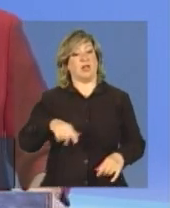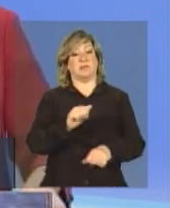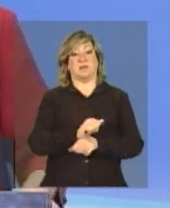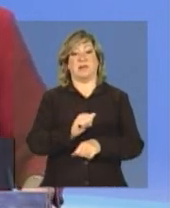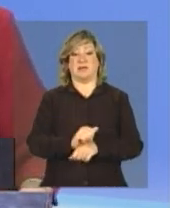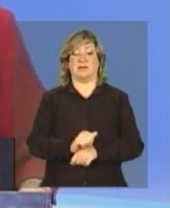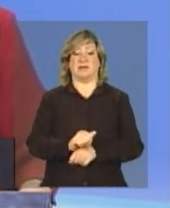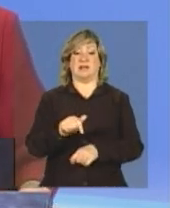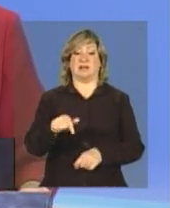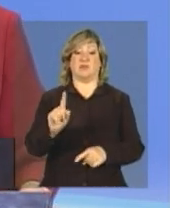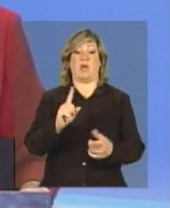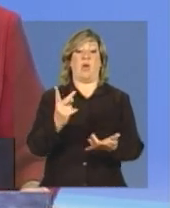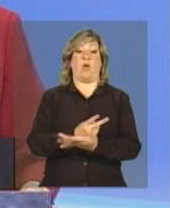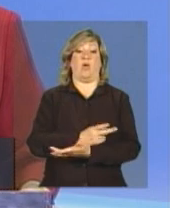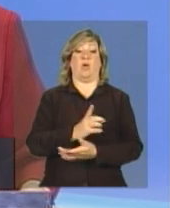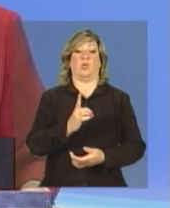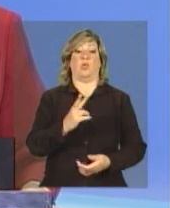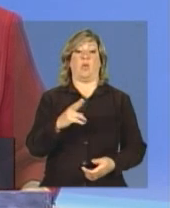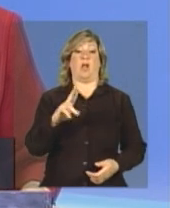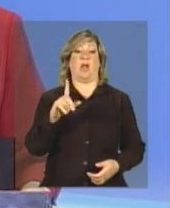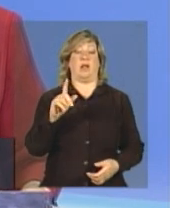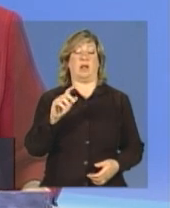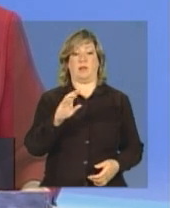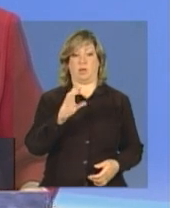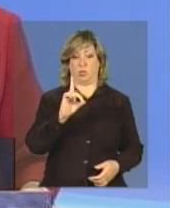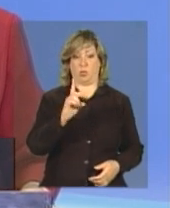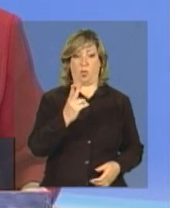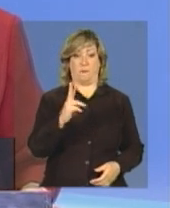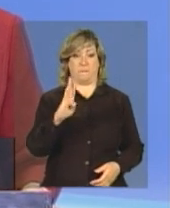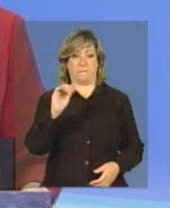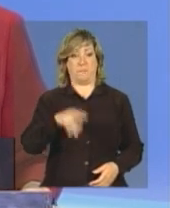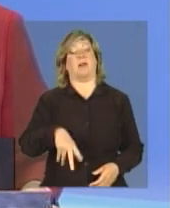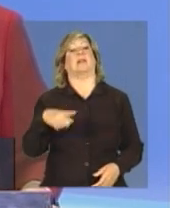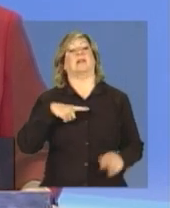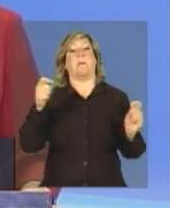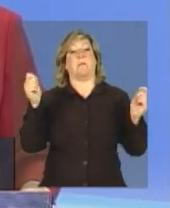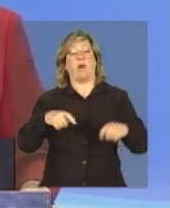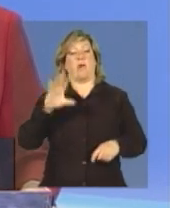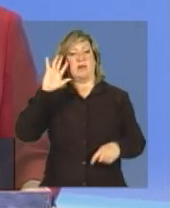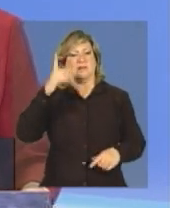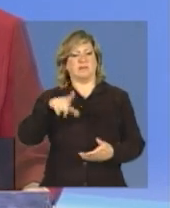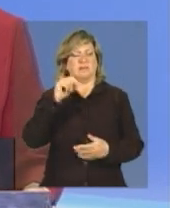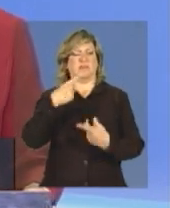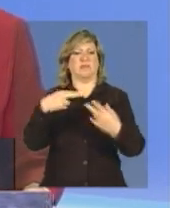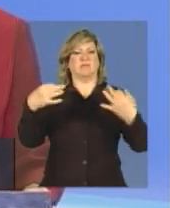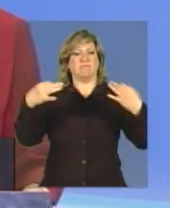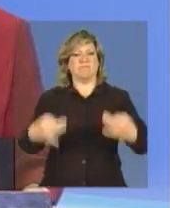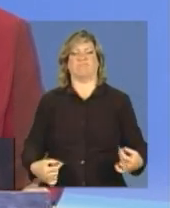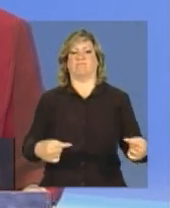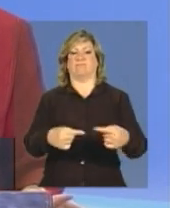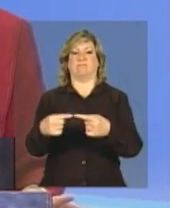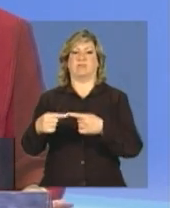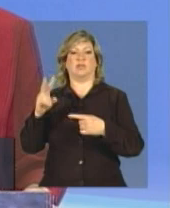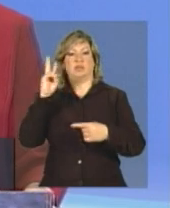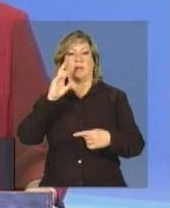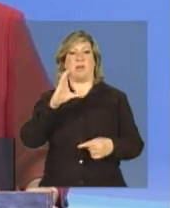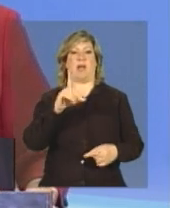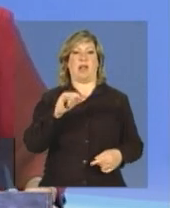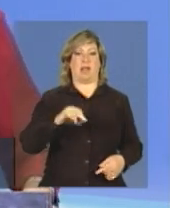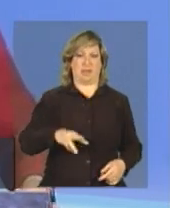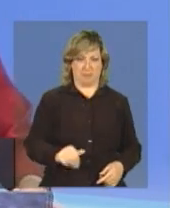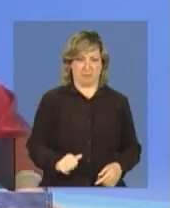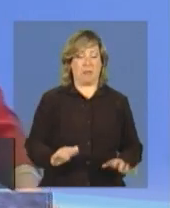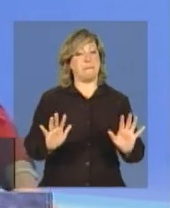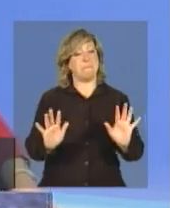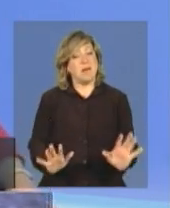aconteça. Esperamos que, de fato, Durban tenha uma decisão mais adequada sobre a questão do clima.